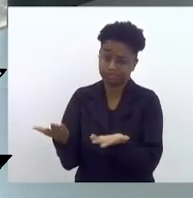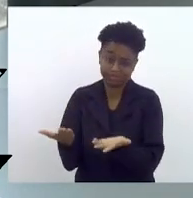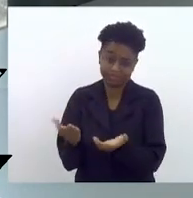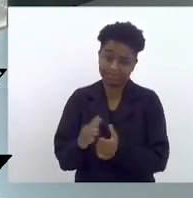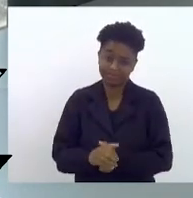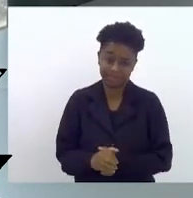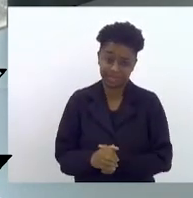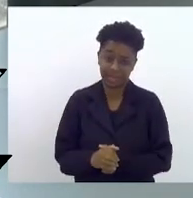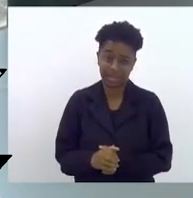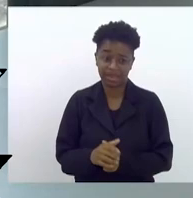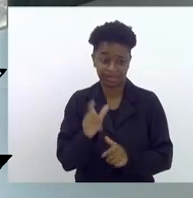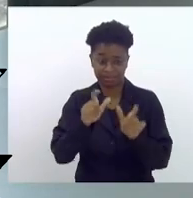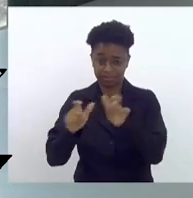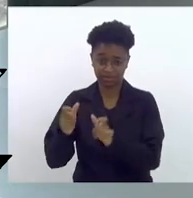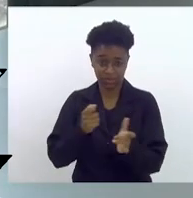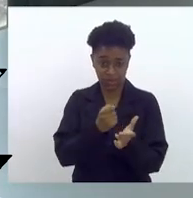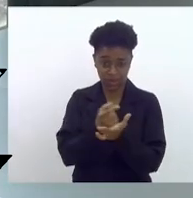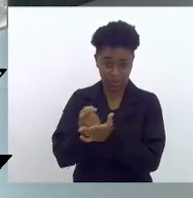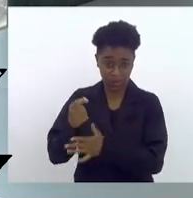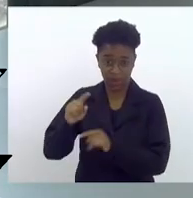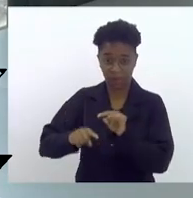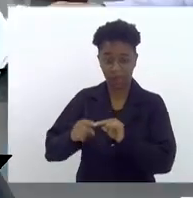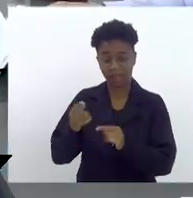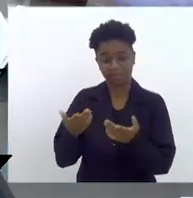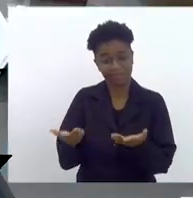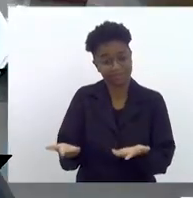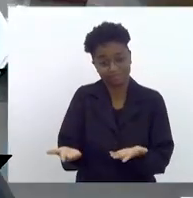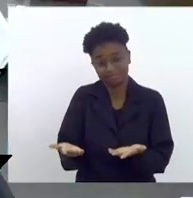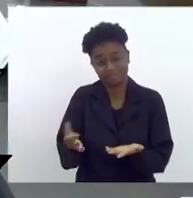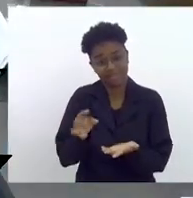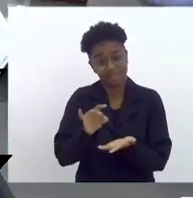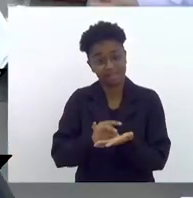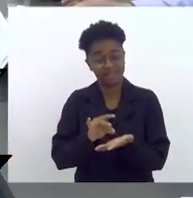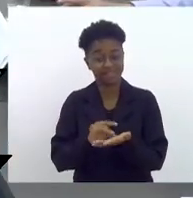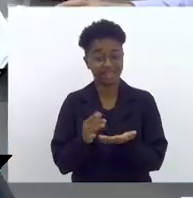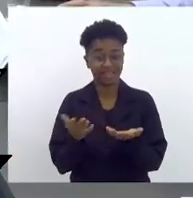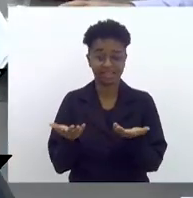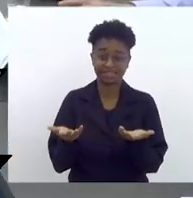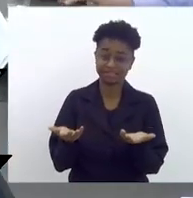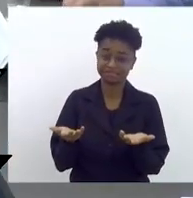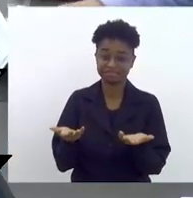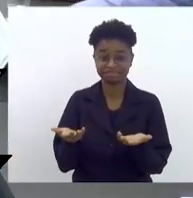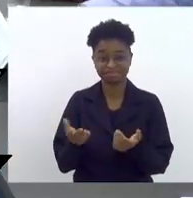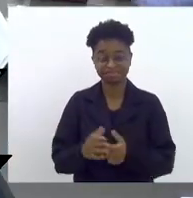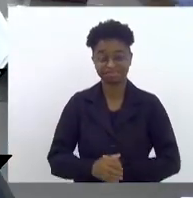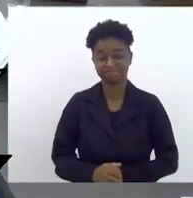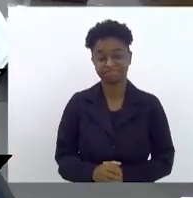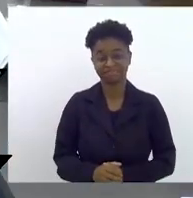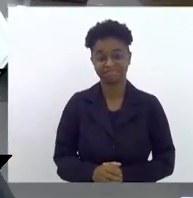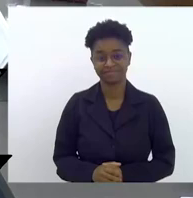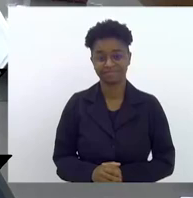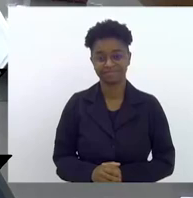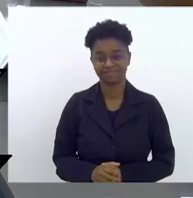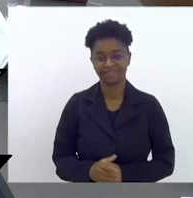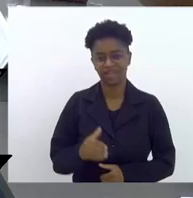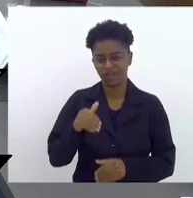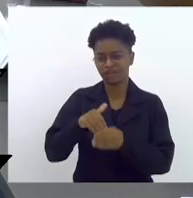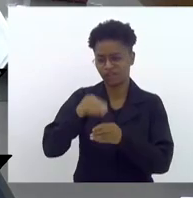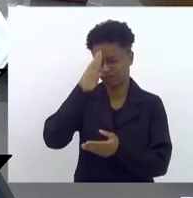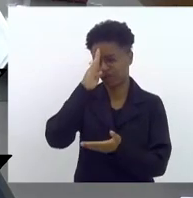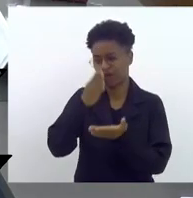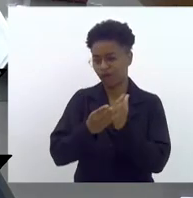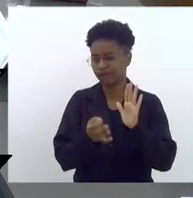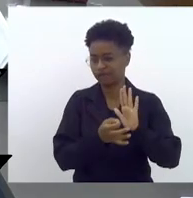do Consumidor estaria atendo vote confiança no